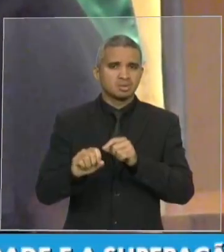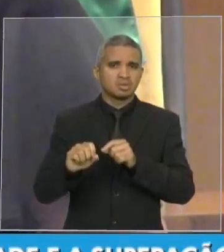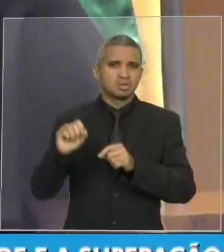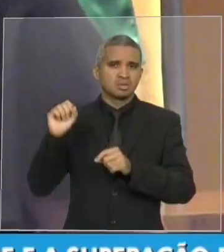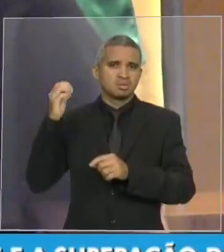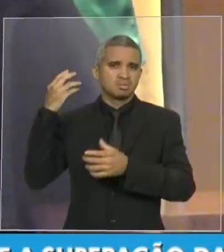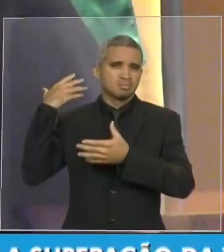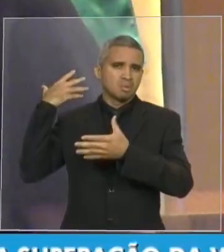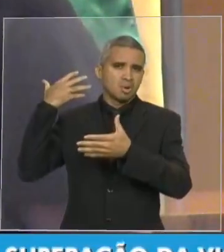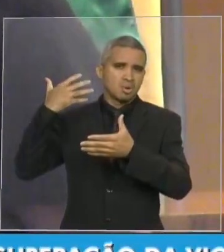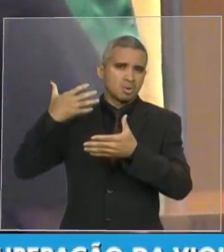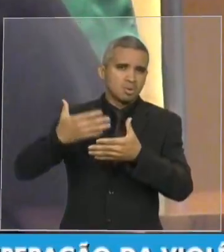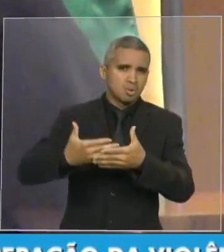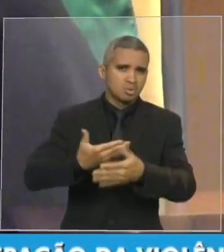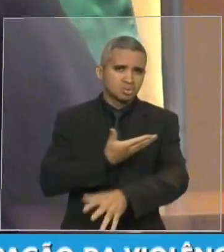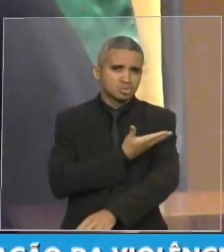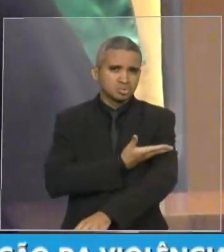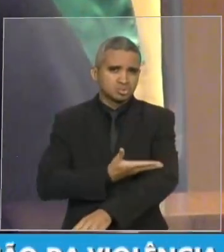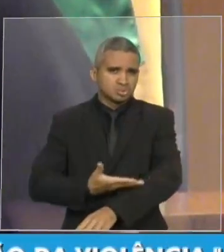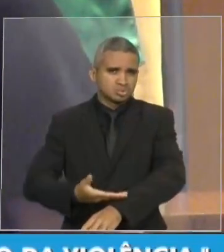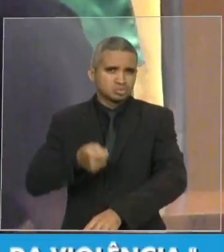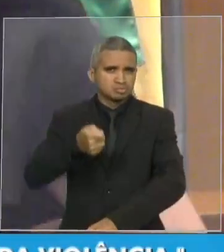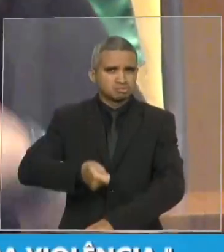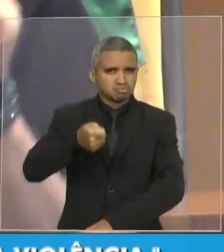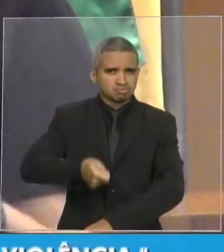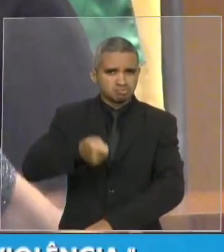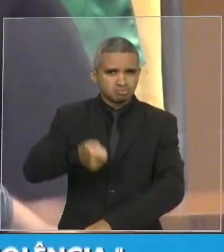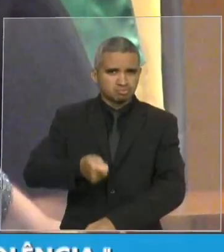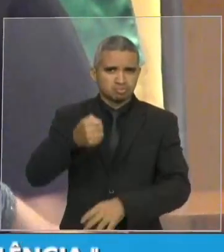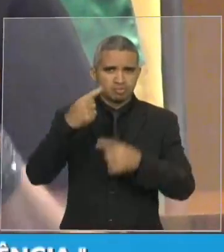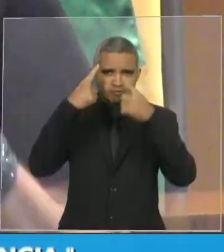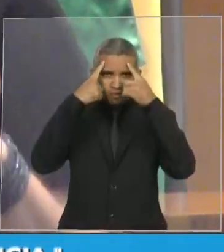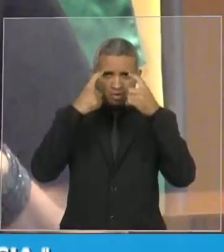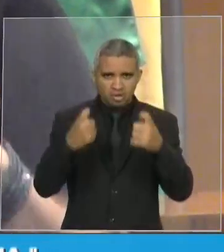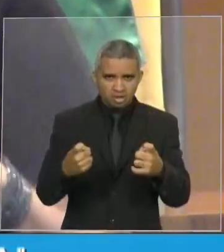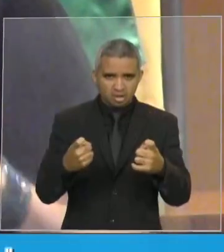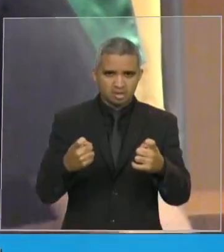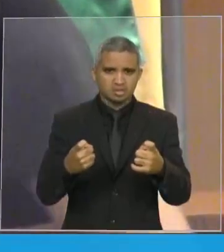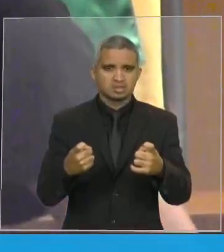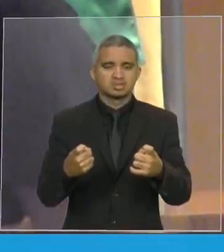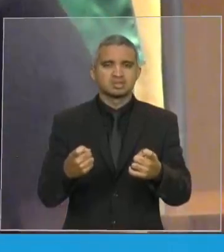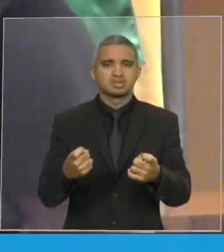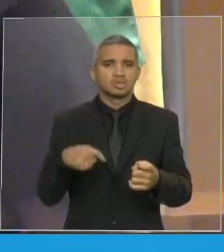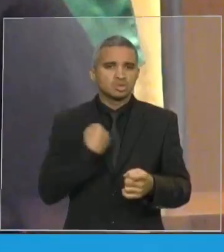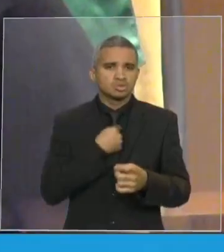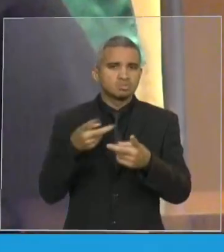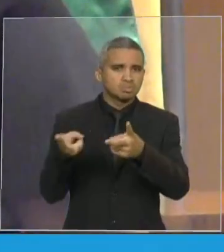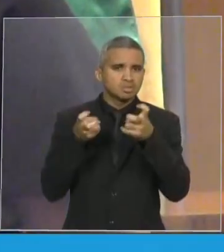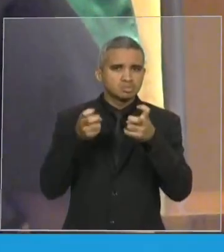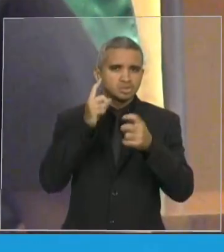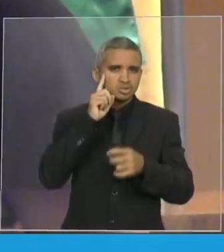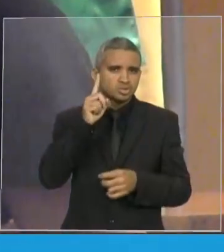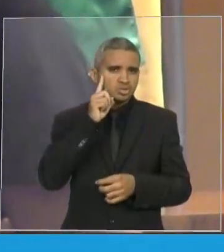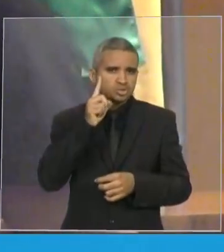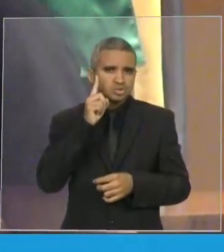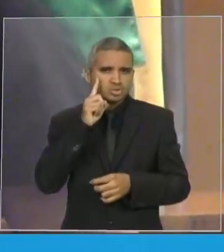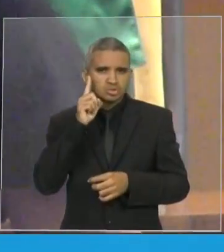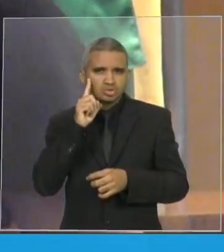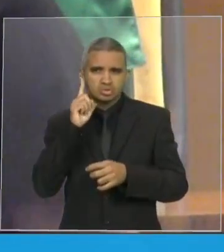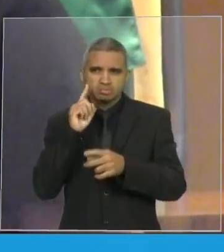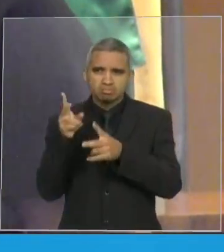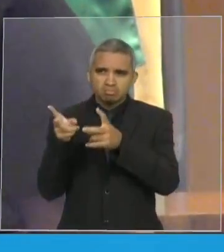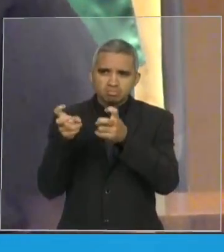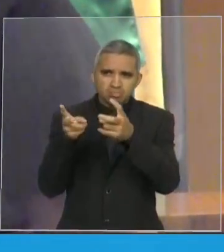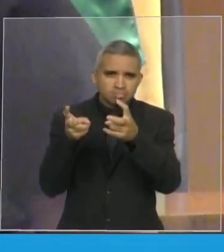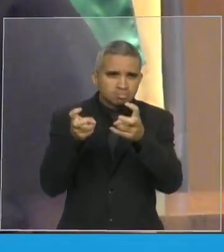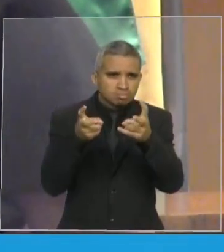que reflete muito bem a nossa realidade hoje, no cotidiano. E nós